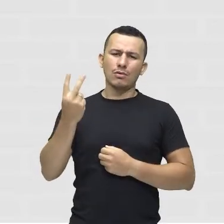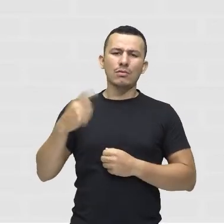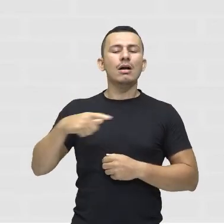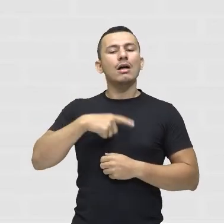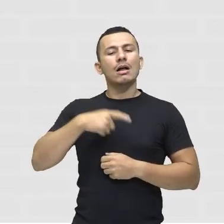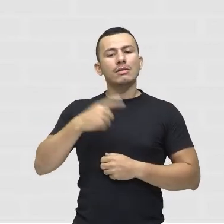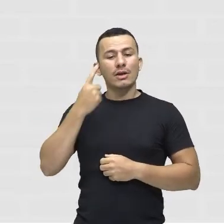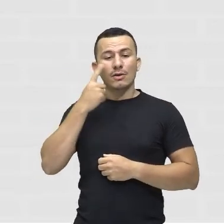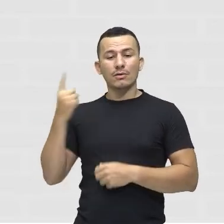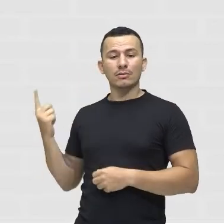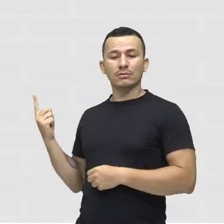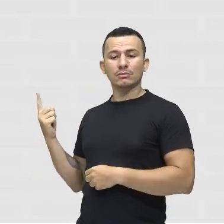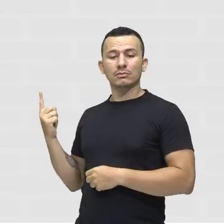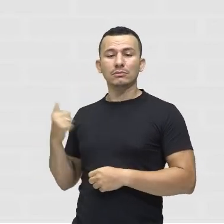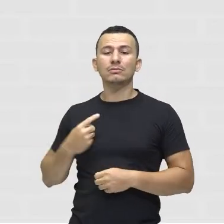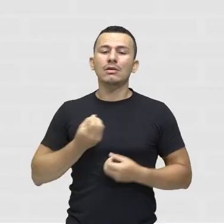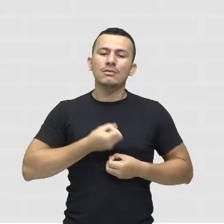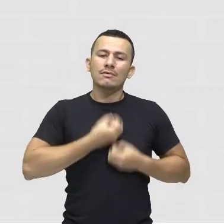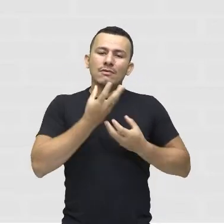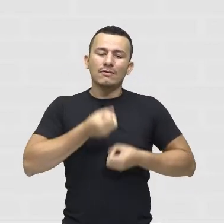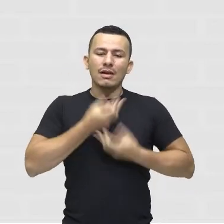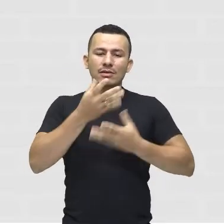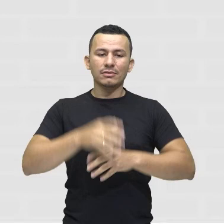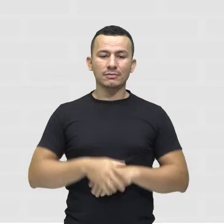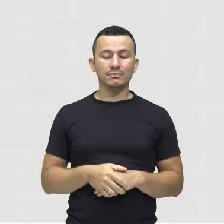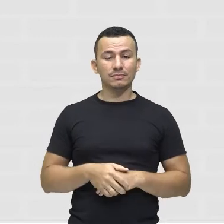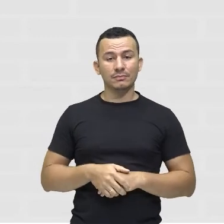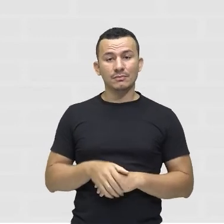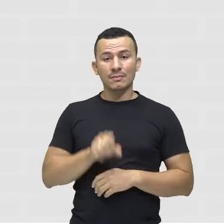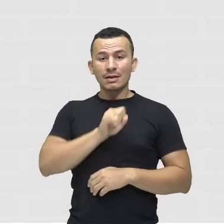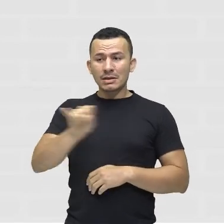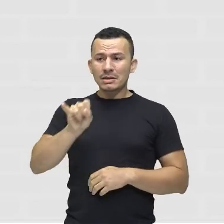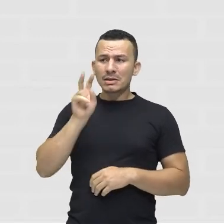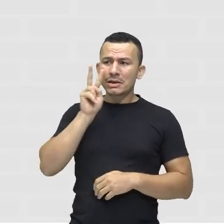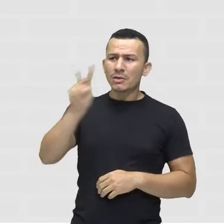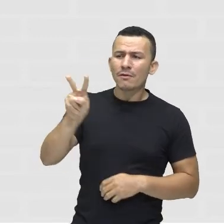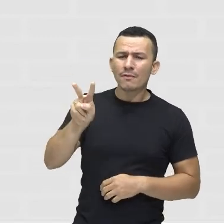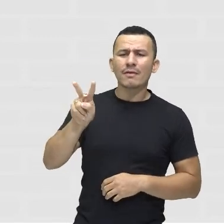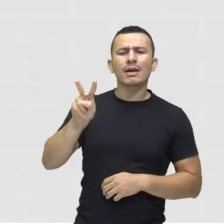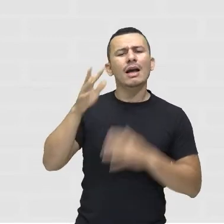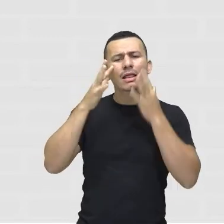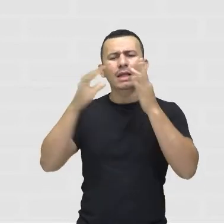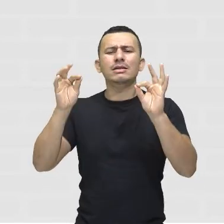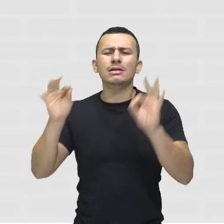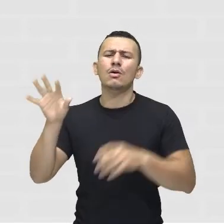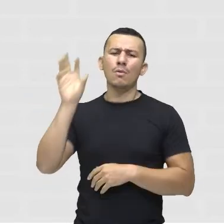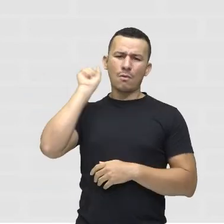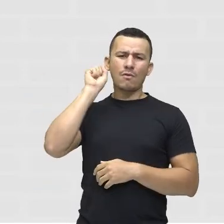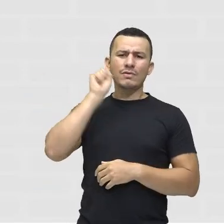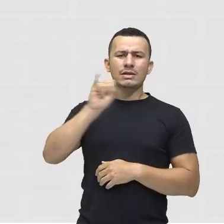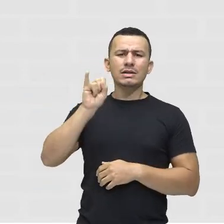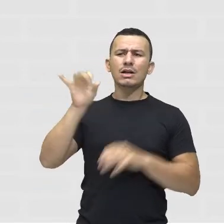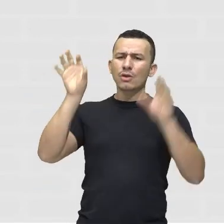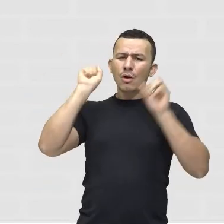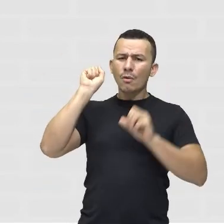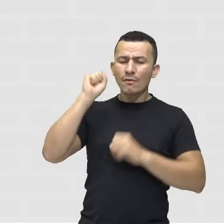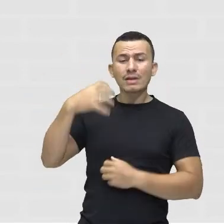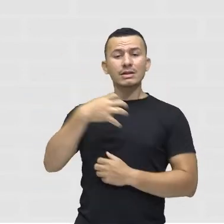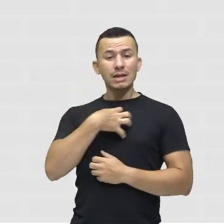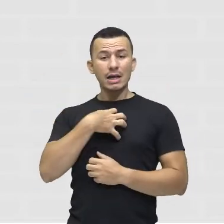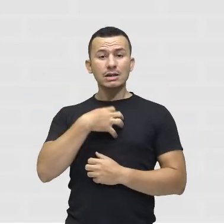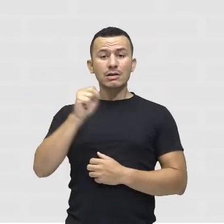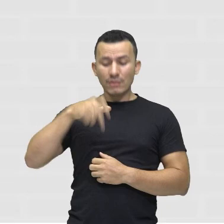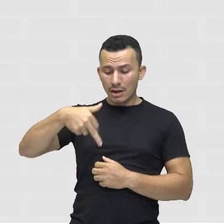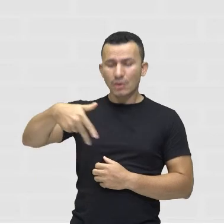capoeira da inclusão. Se não ver, escuta. Se não ouve, sente. Se não